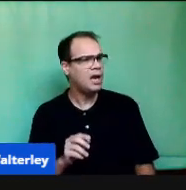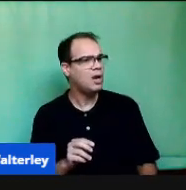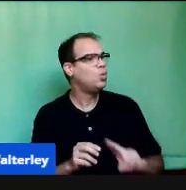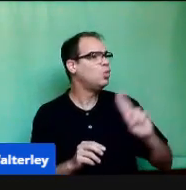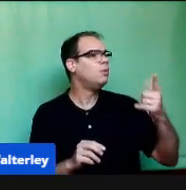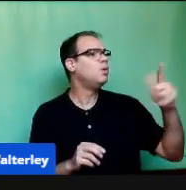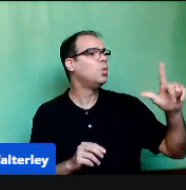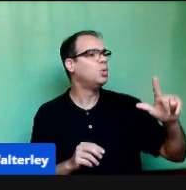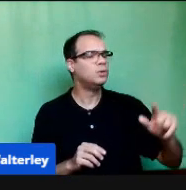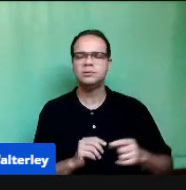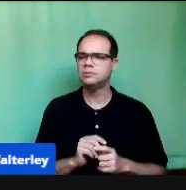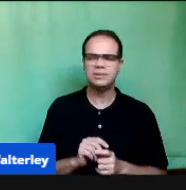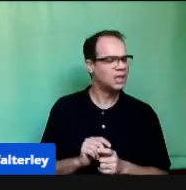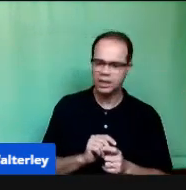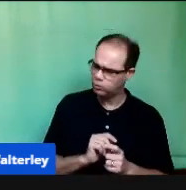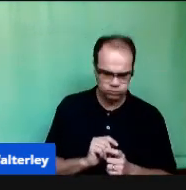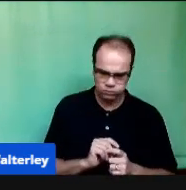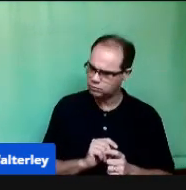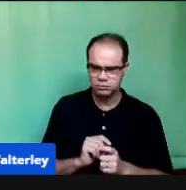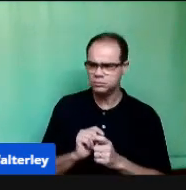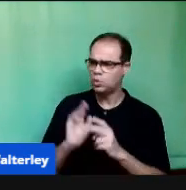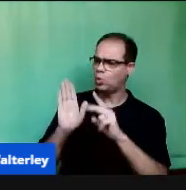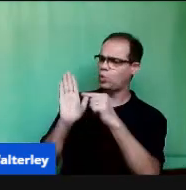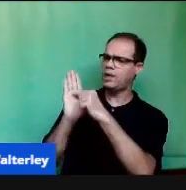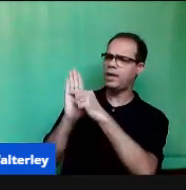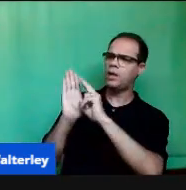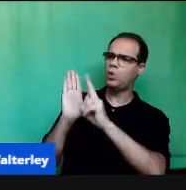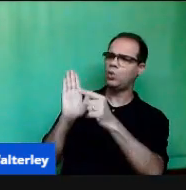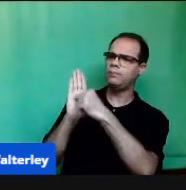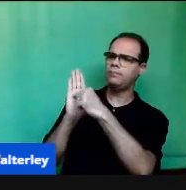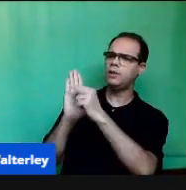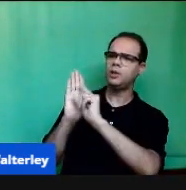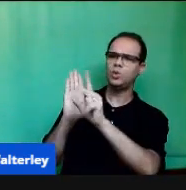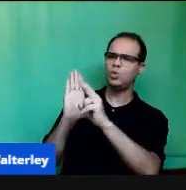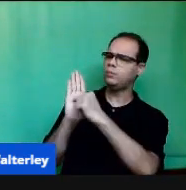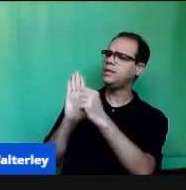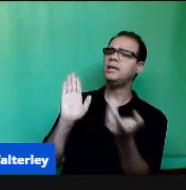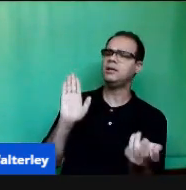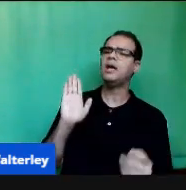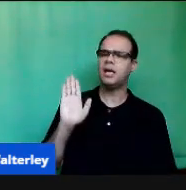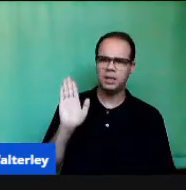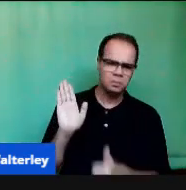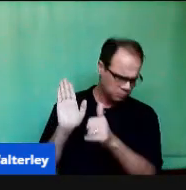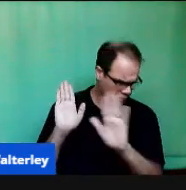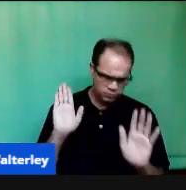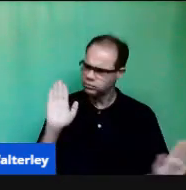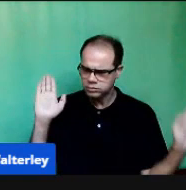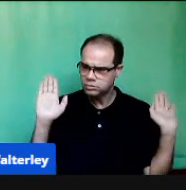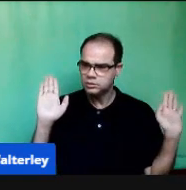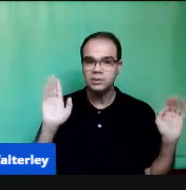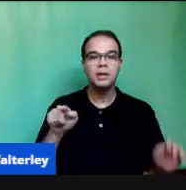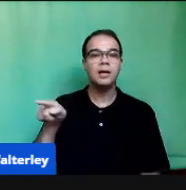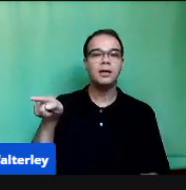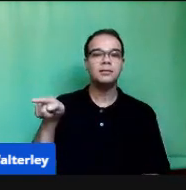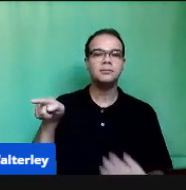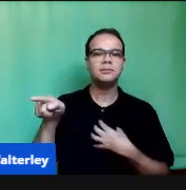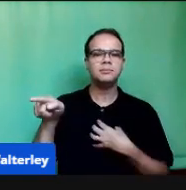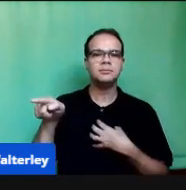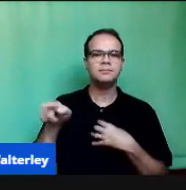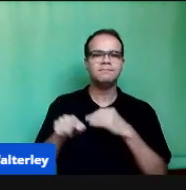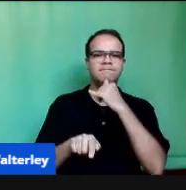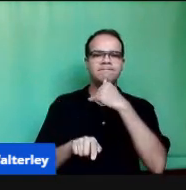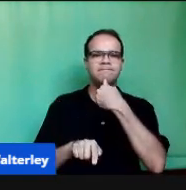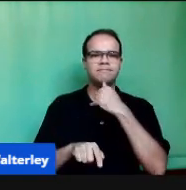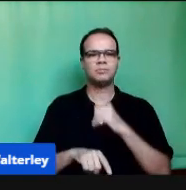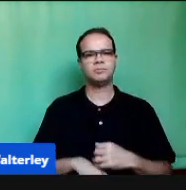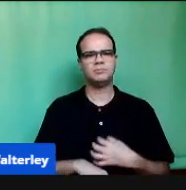sempre pessoas dentro delas que querem fazer valer a norma da heteronormatividade. Não é a norma